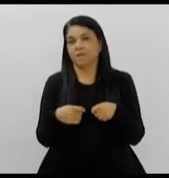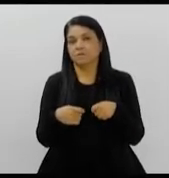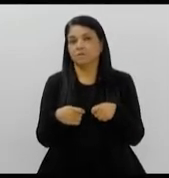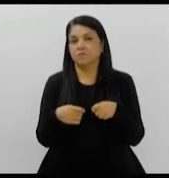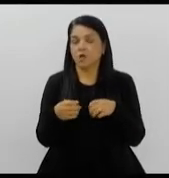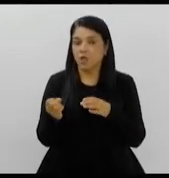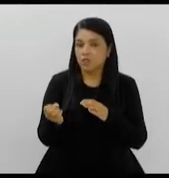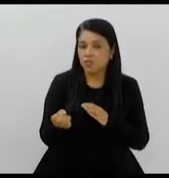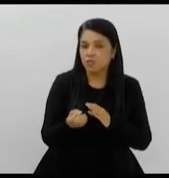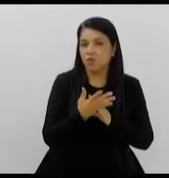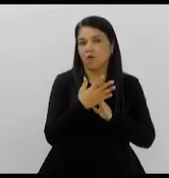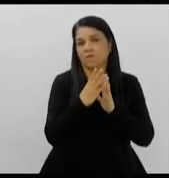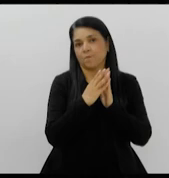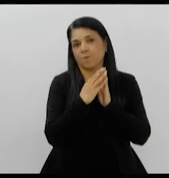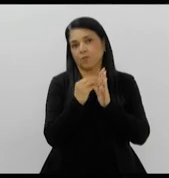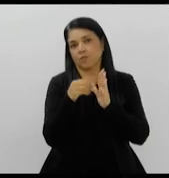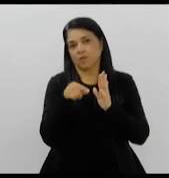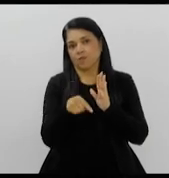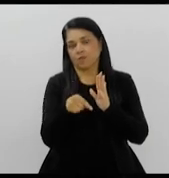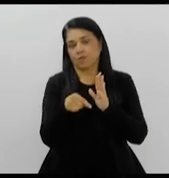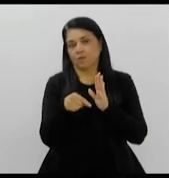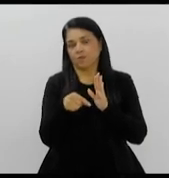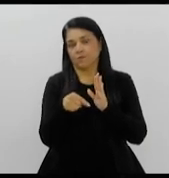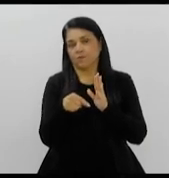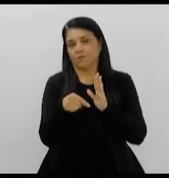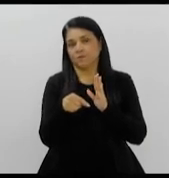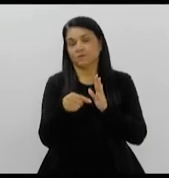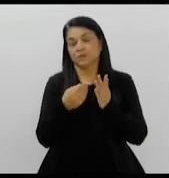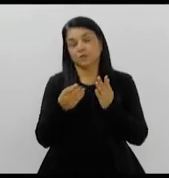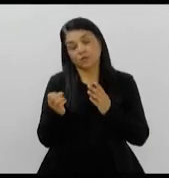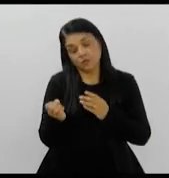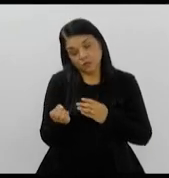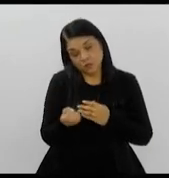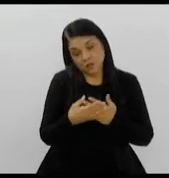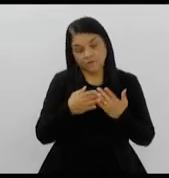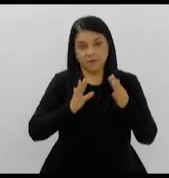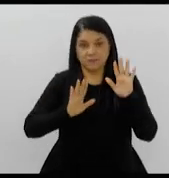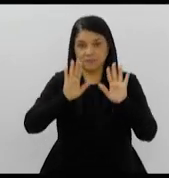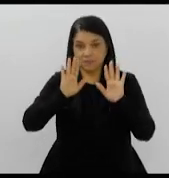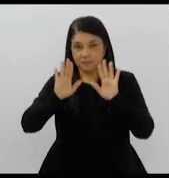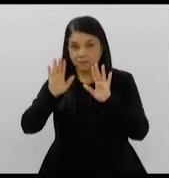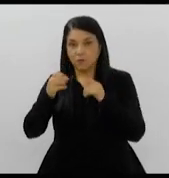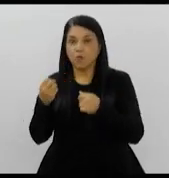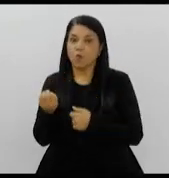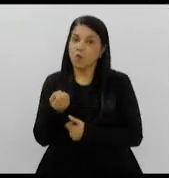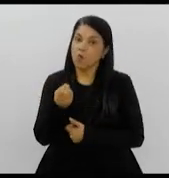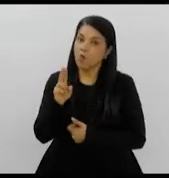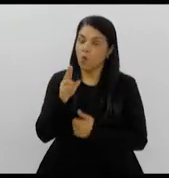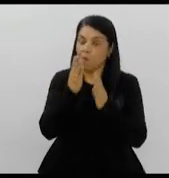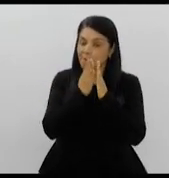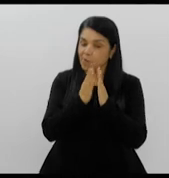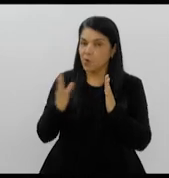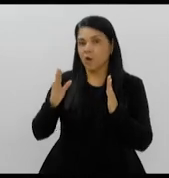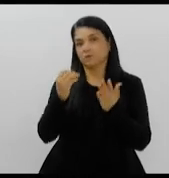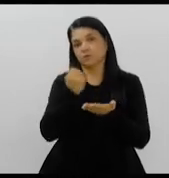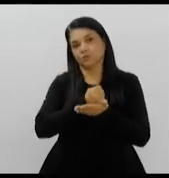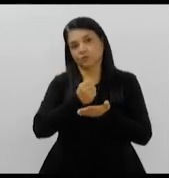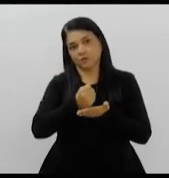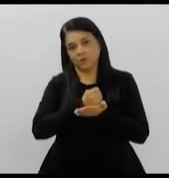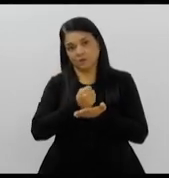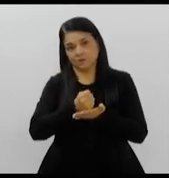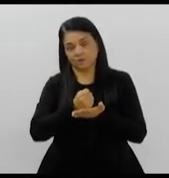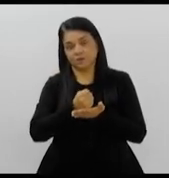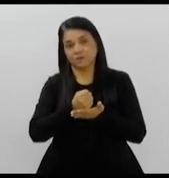nova modelagem, seja para uma nova licitação ou até mesmo para a prorrogação.